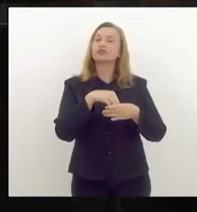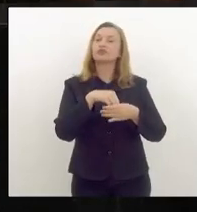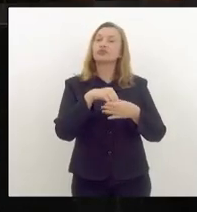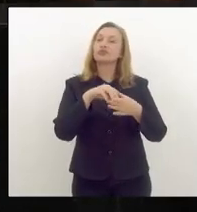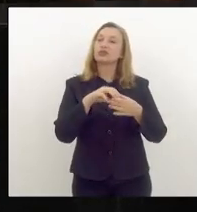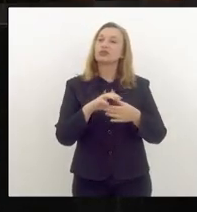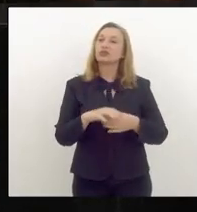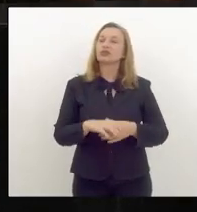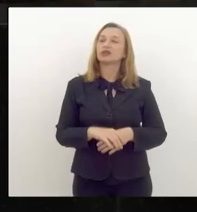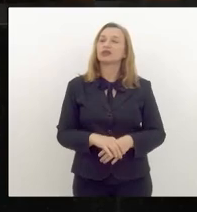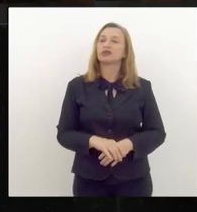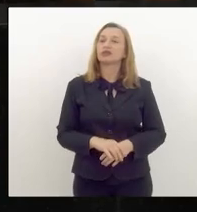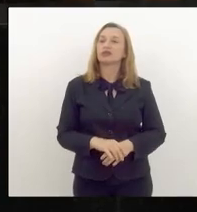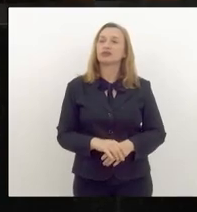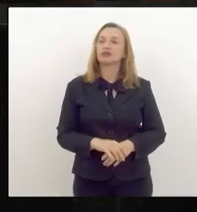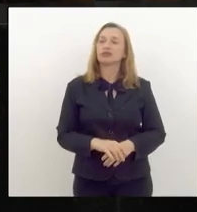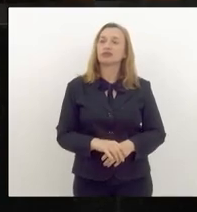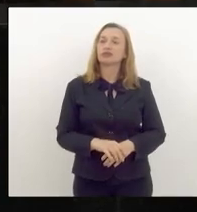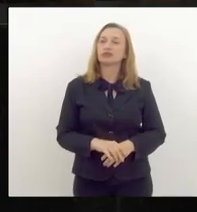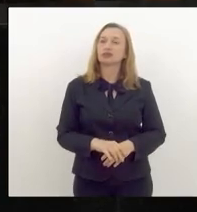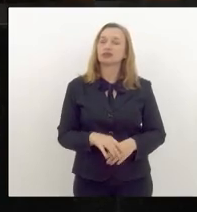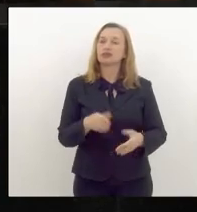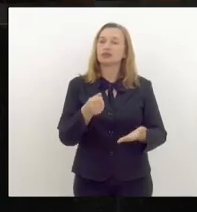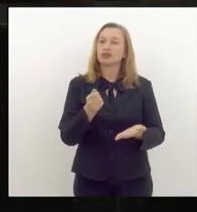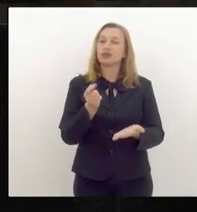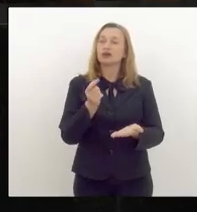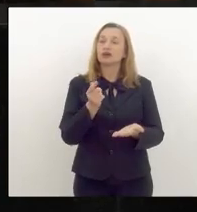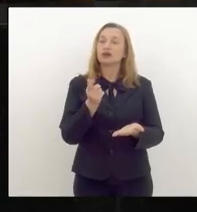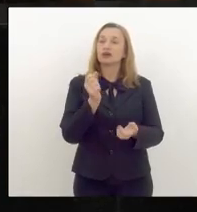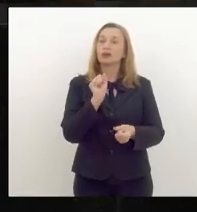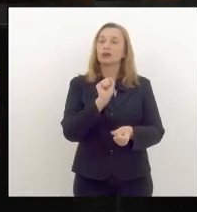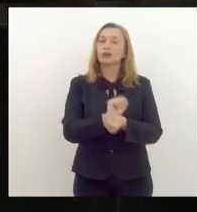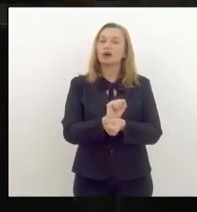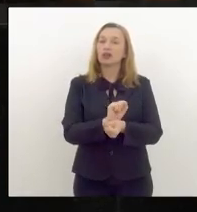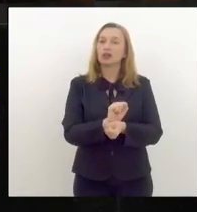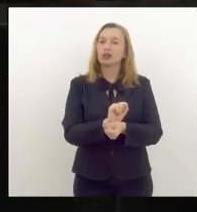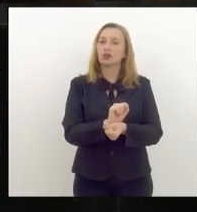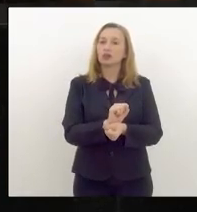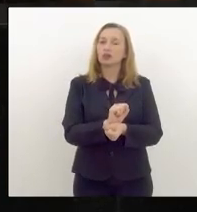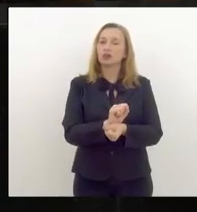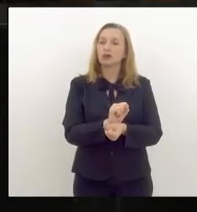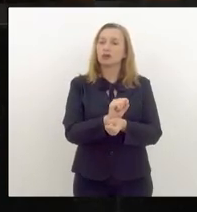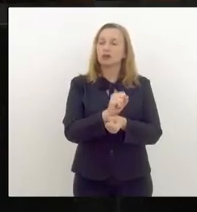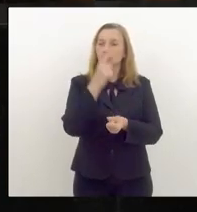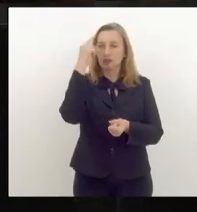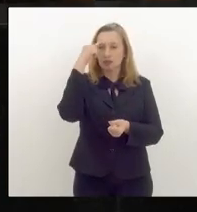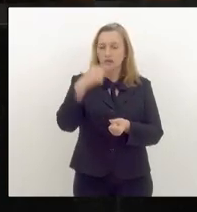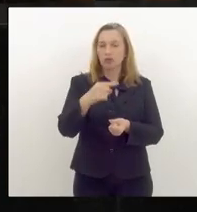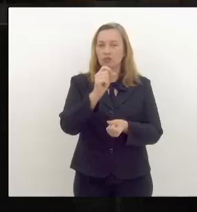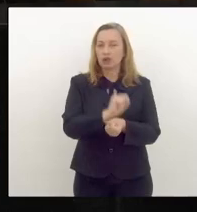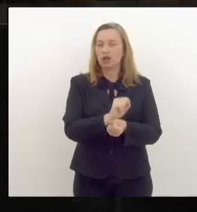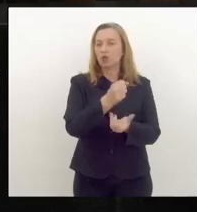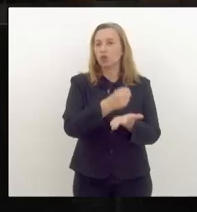determinou a suspensão do contrato